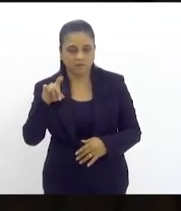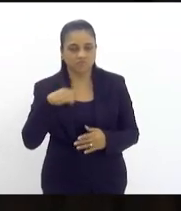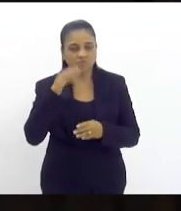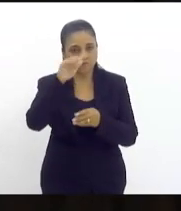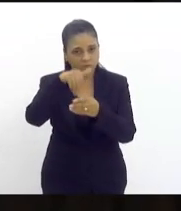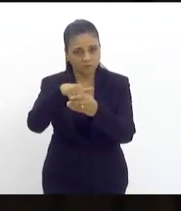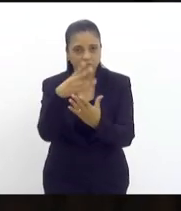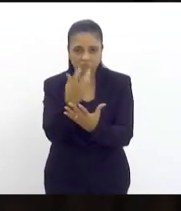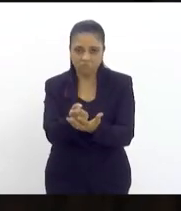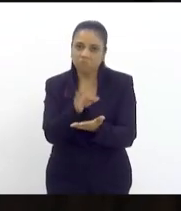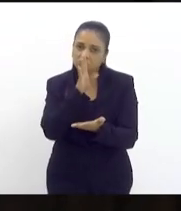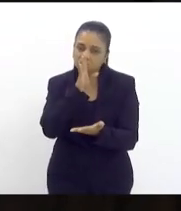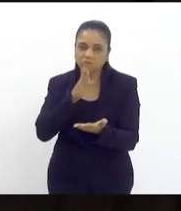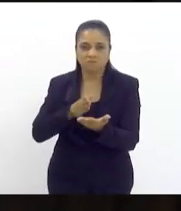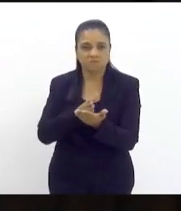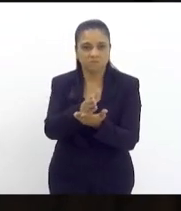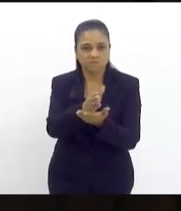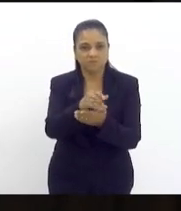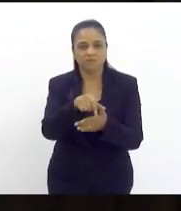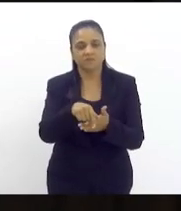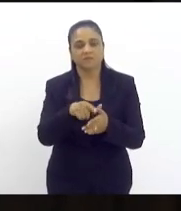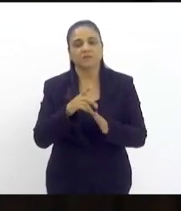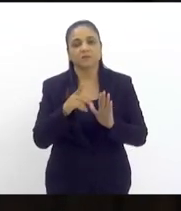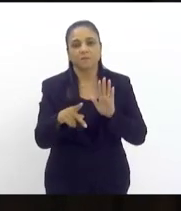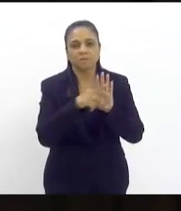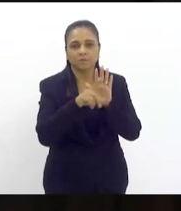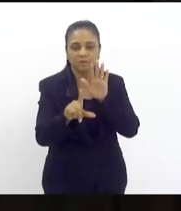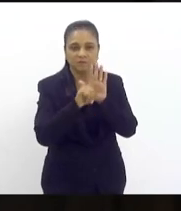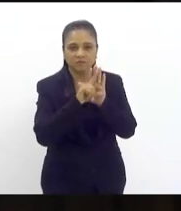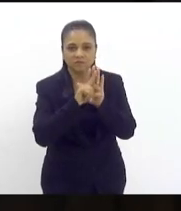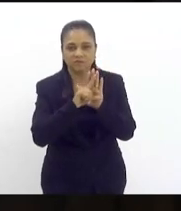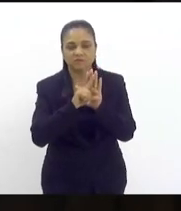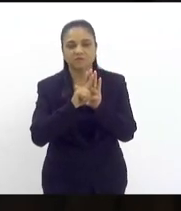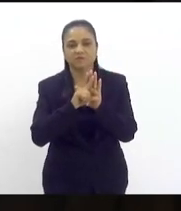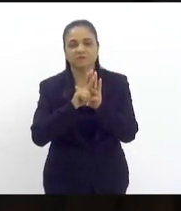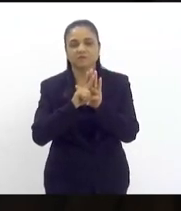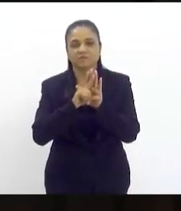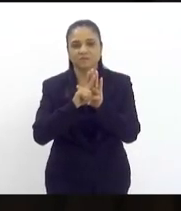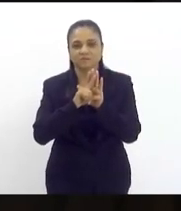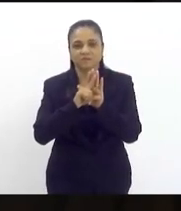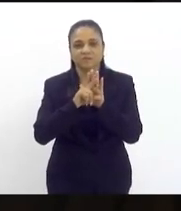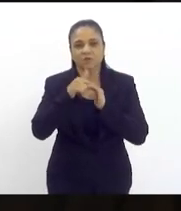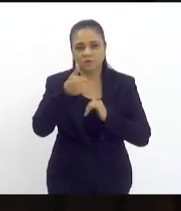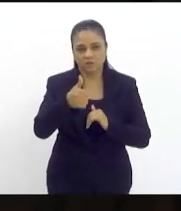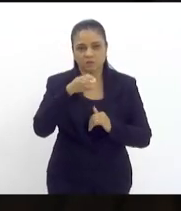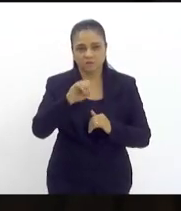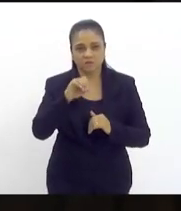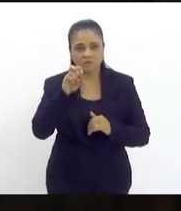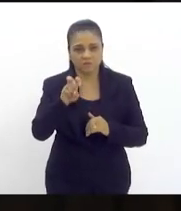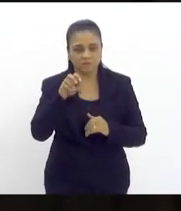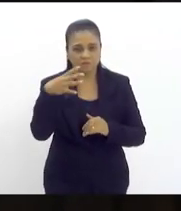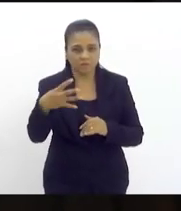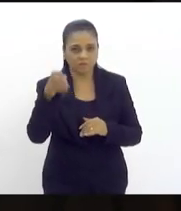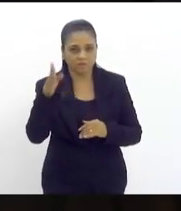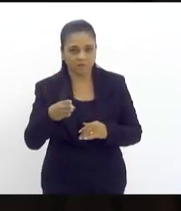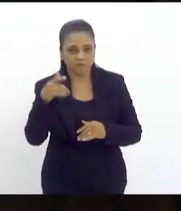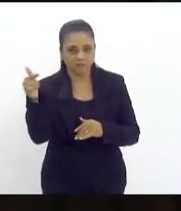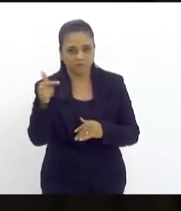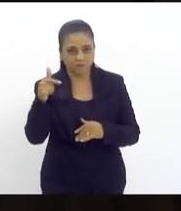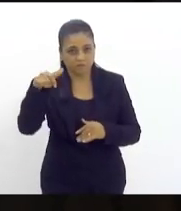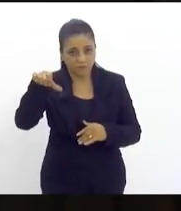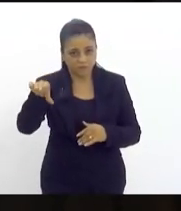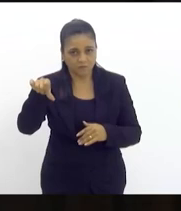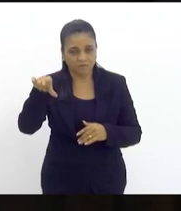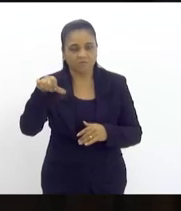os senhores que aprovam permaneçam como estão, aprovado. Projeto de lei 1054 de